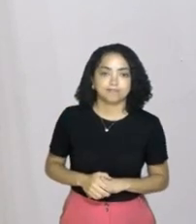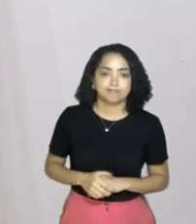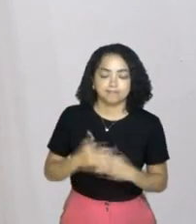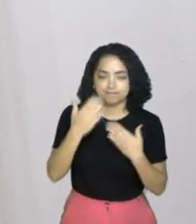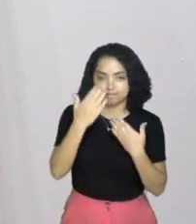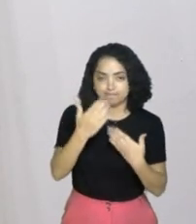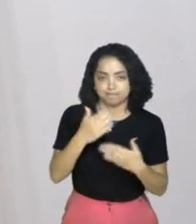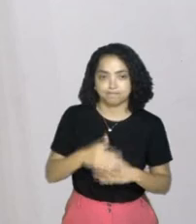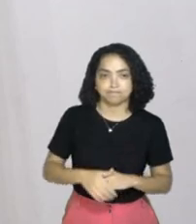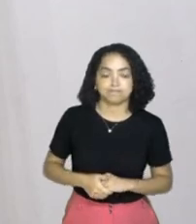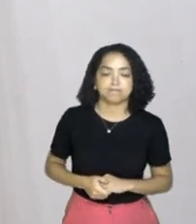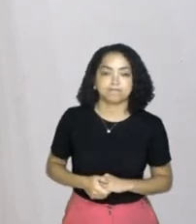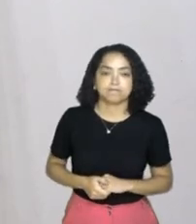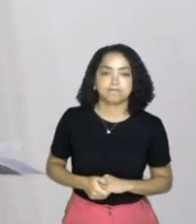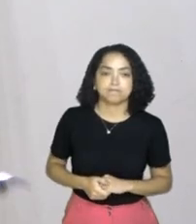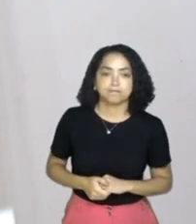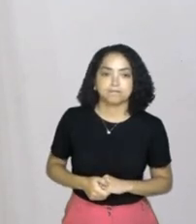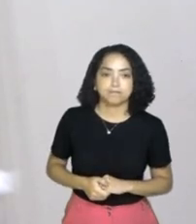obrigado